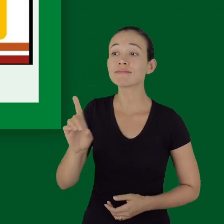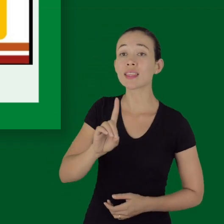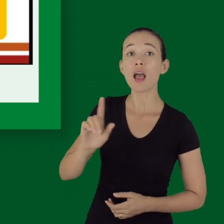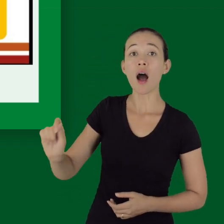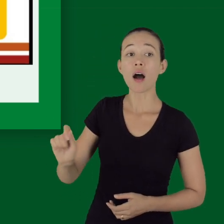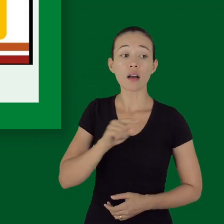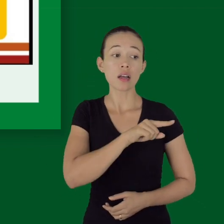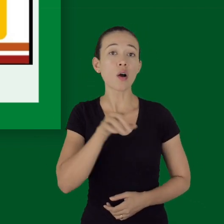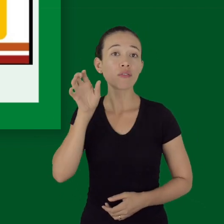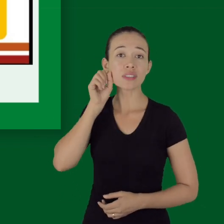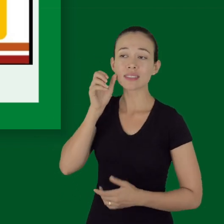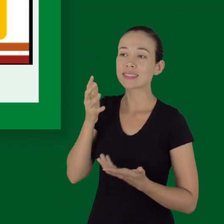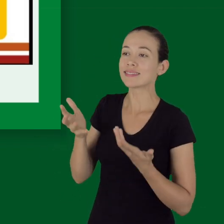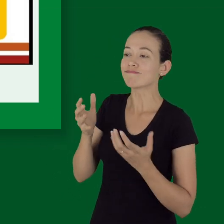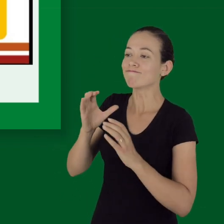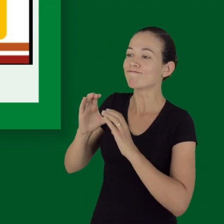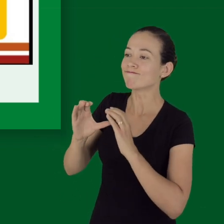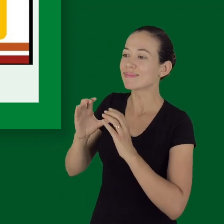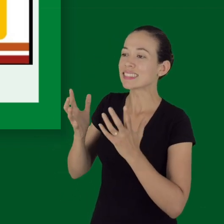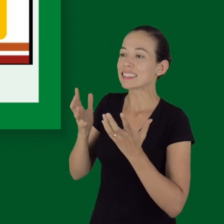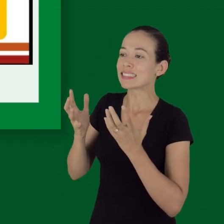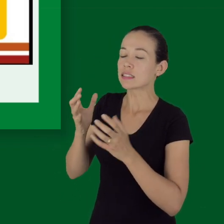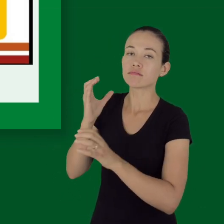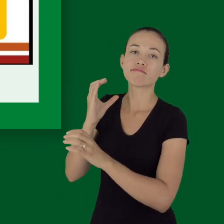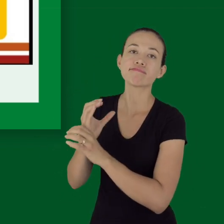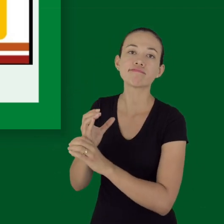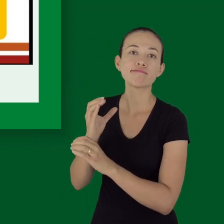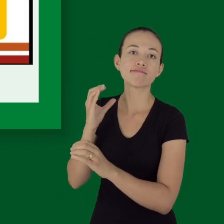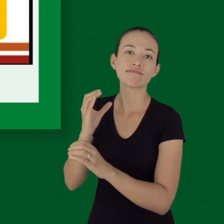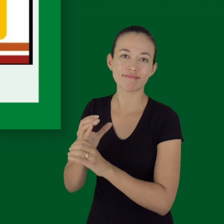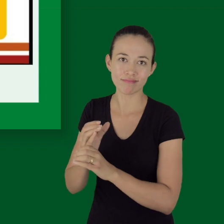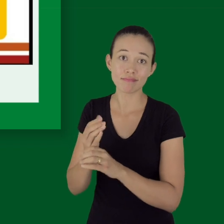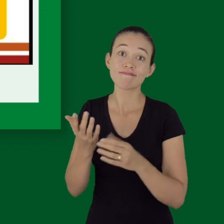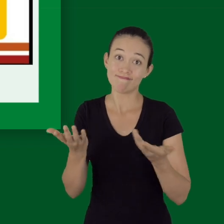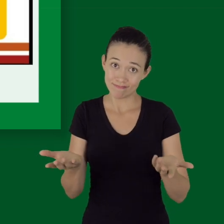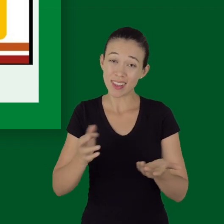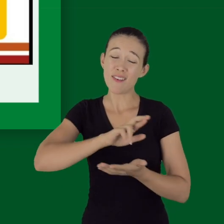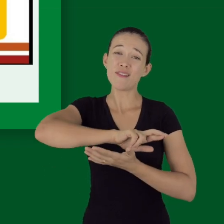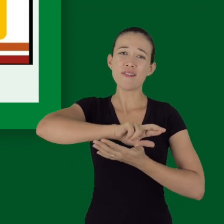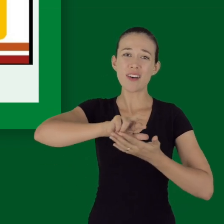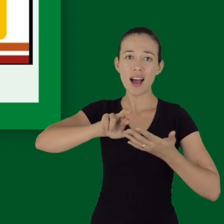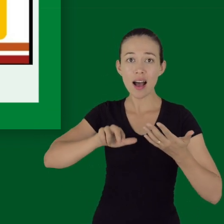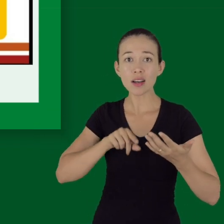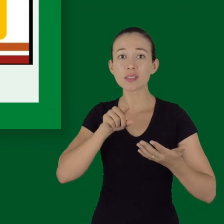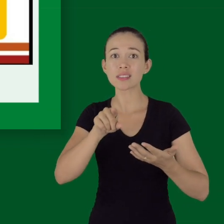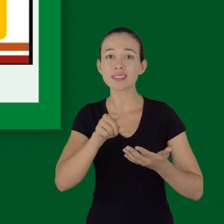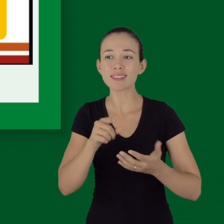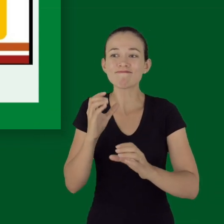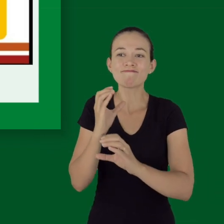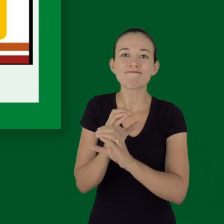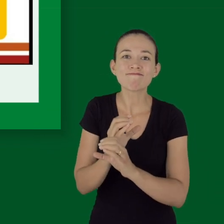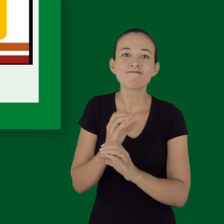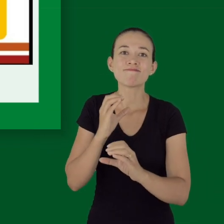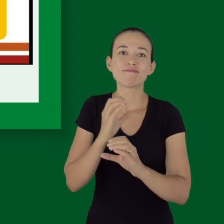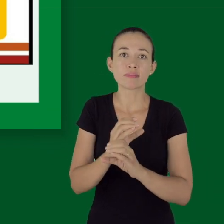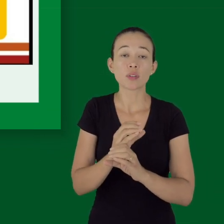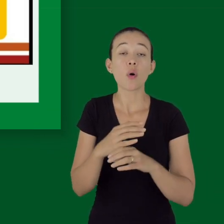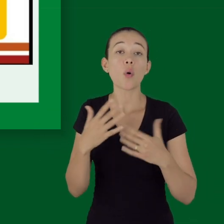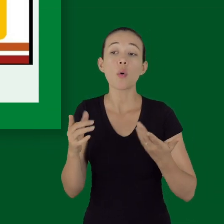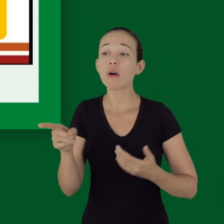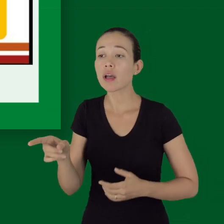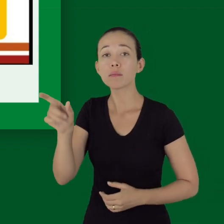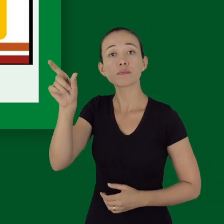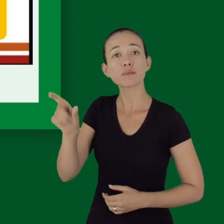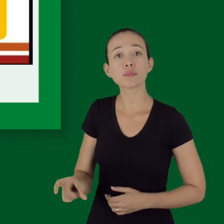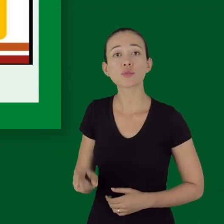transtorno mental, às vezes a própria senilidade, o paciente está ali, o paciente tem uma percepção cognitiva reduzida, ou